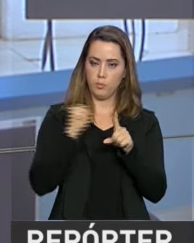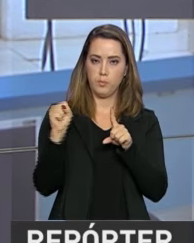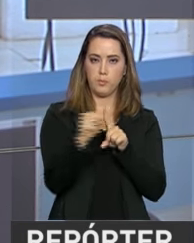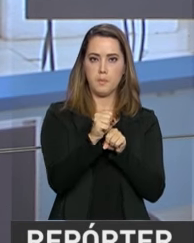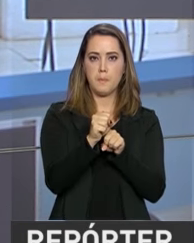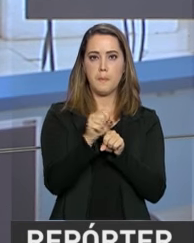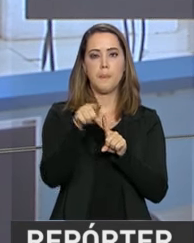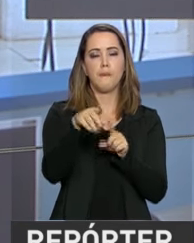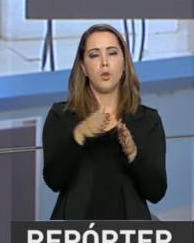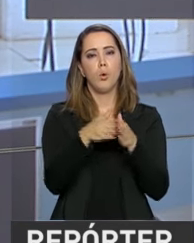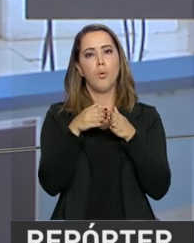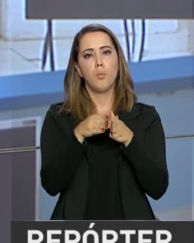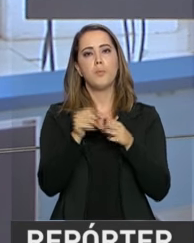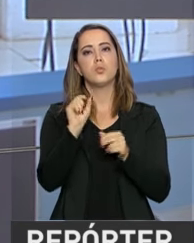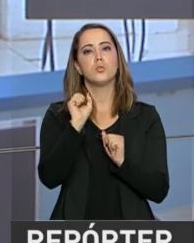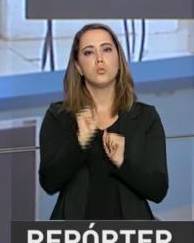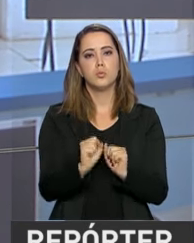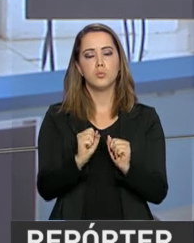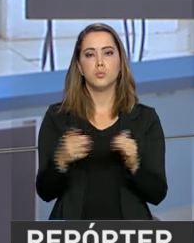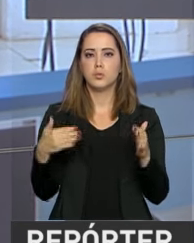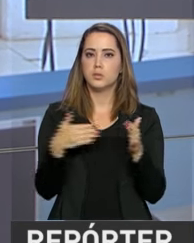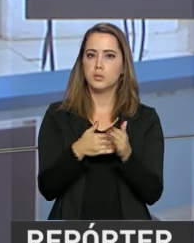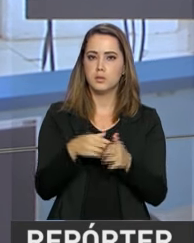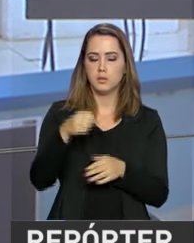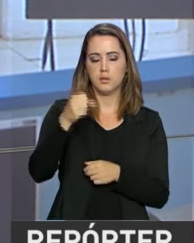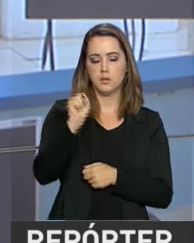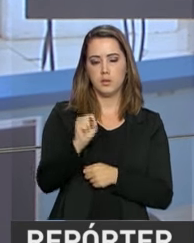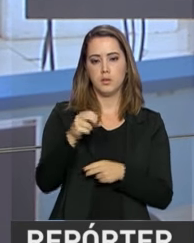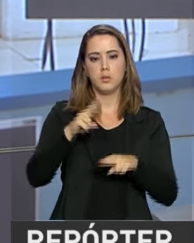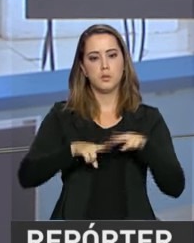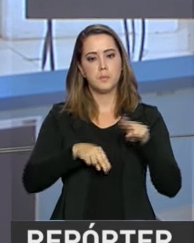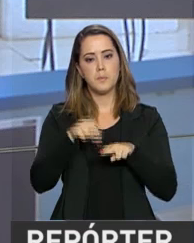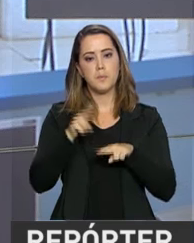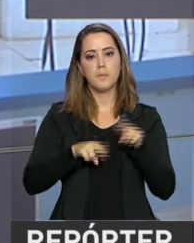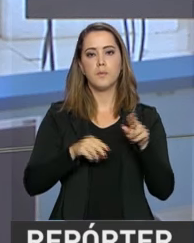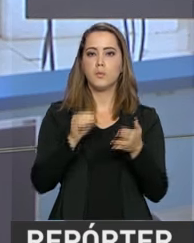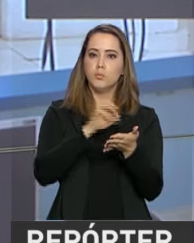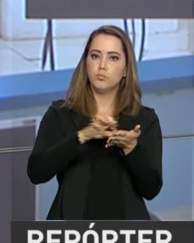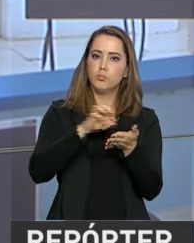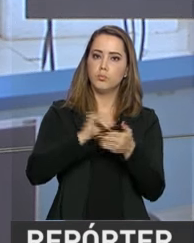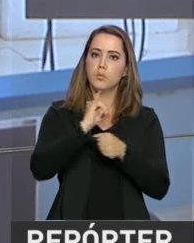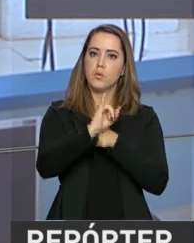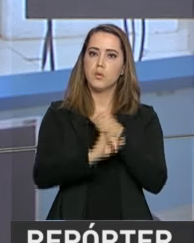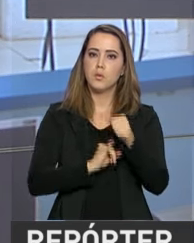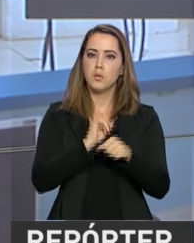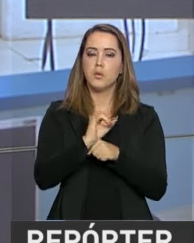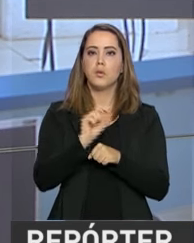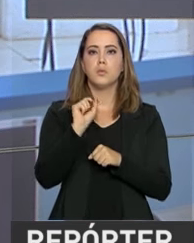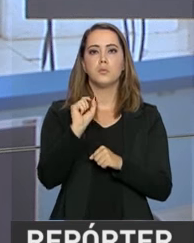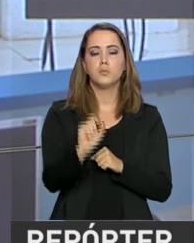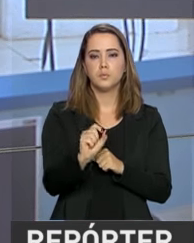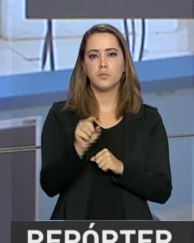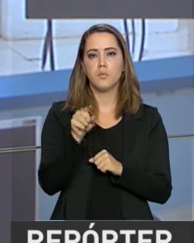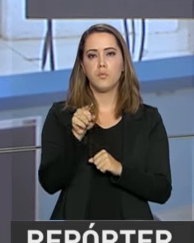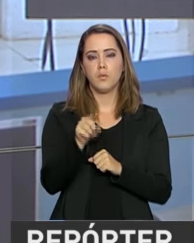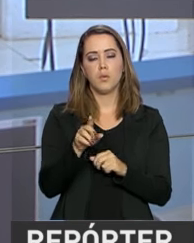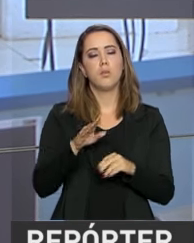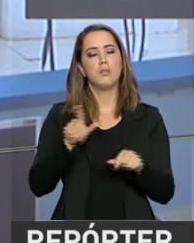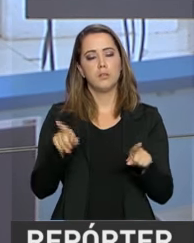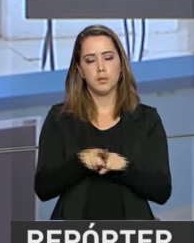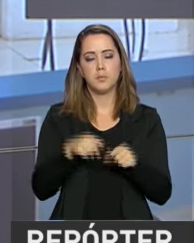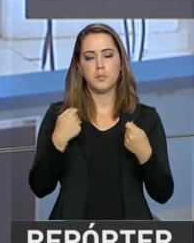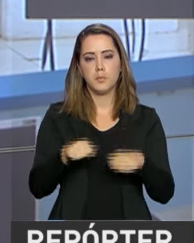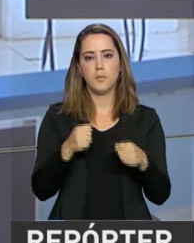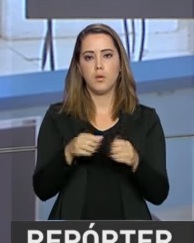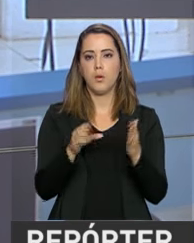social. O pedido deve ser feito até 8 de junho por meio de um formulário online na página do participante do exame, além de